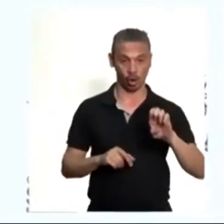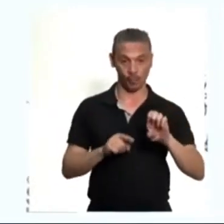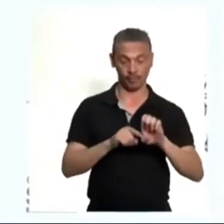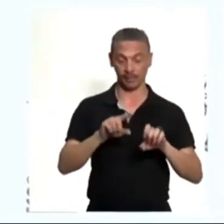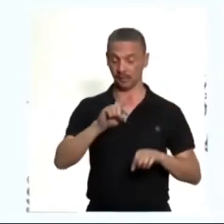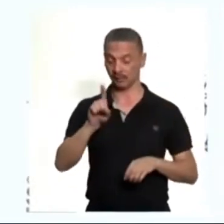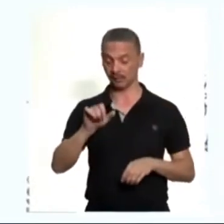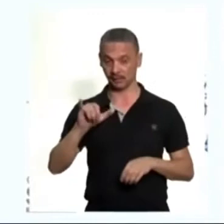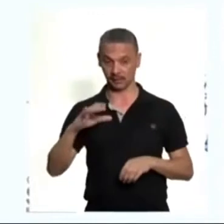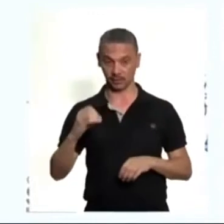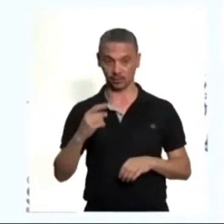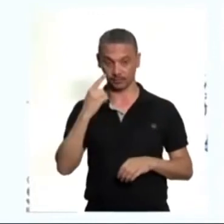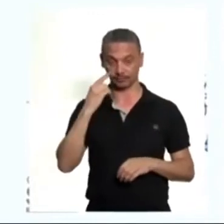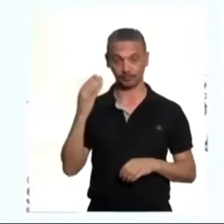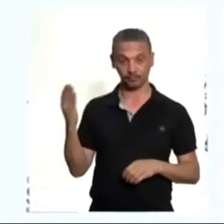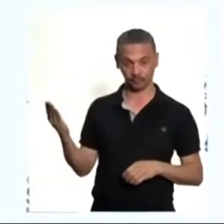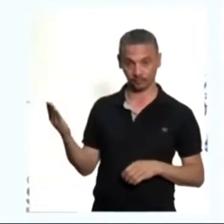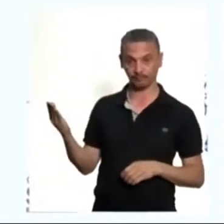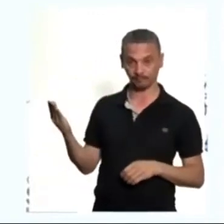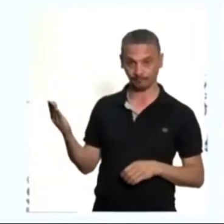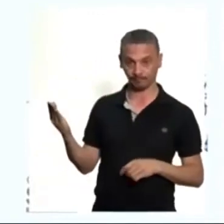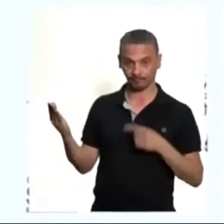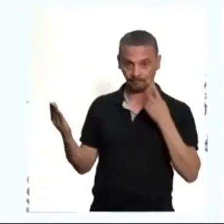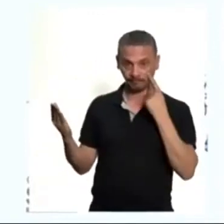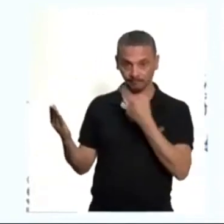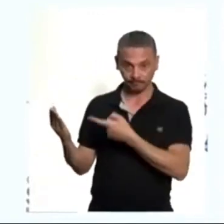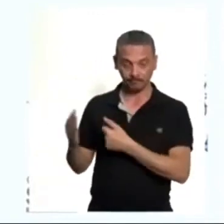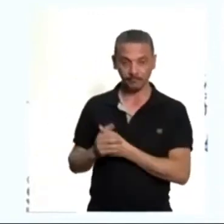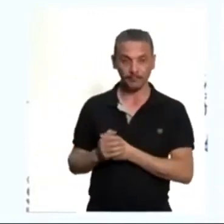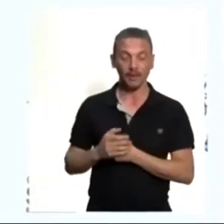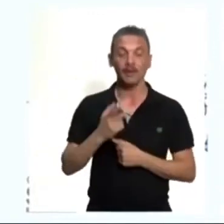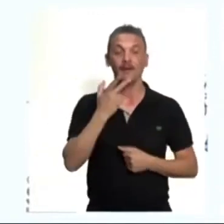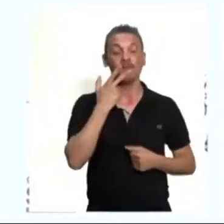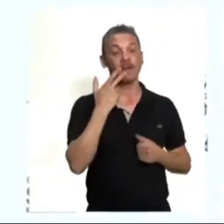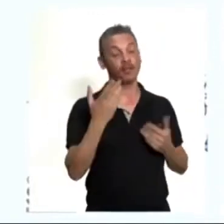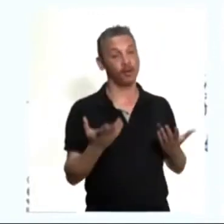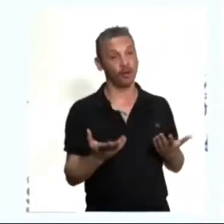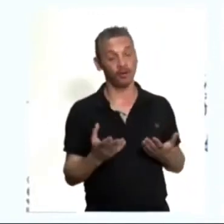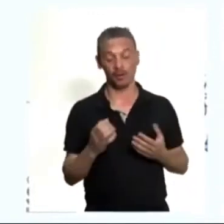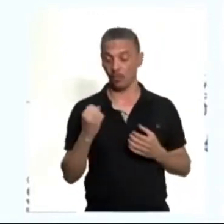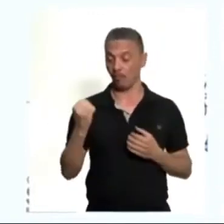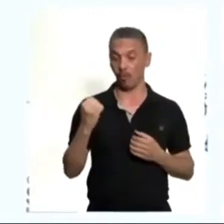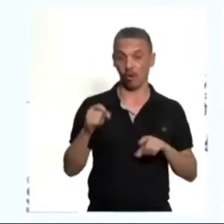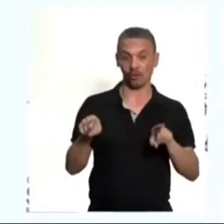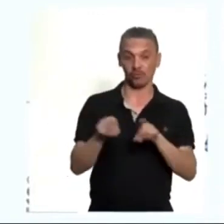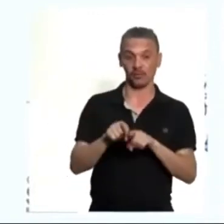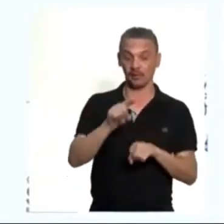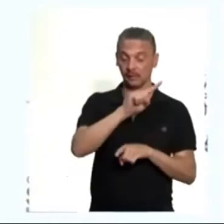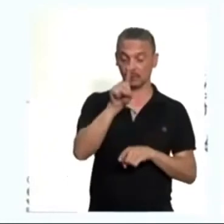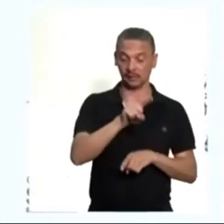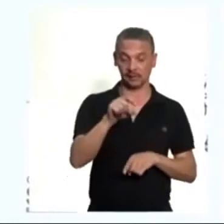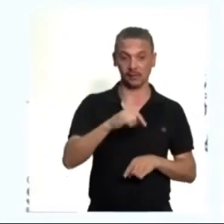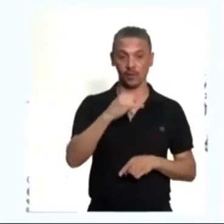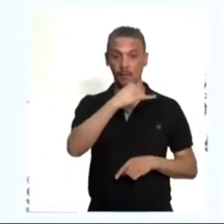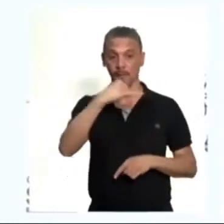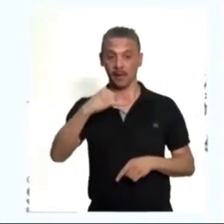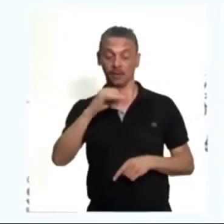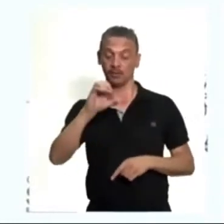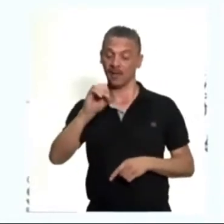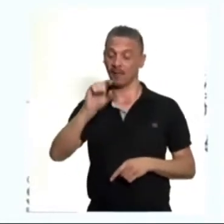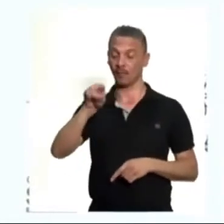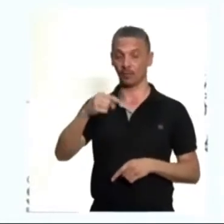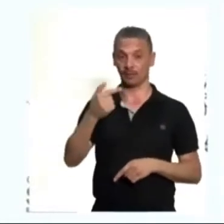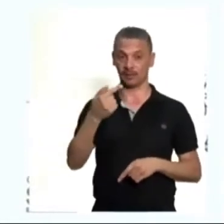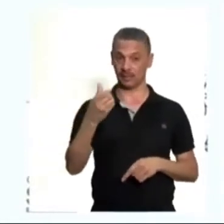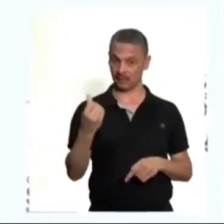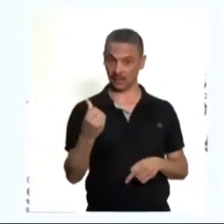são os valores que serão fornecidos para a gente. Então o cara chega e fala, ó, seguinte, o potencial de redução do zinco é menos 0,76